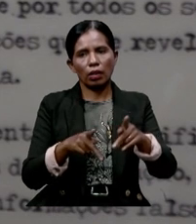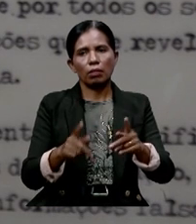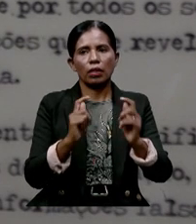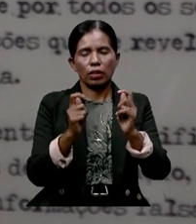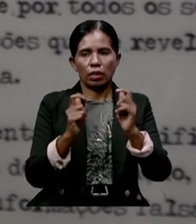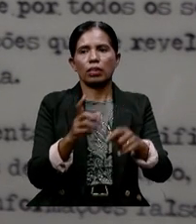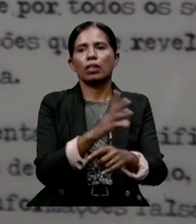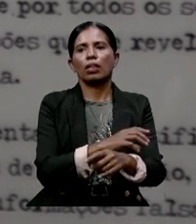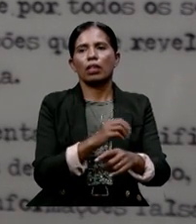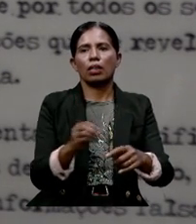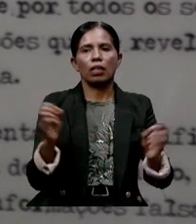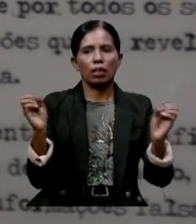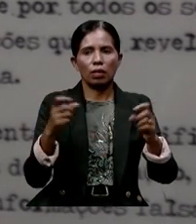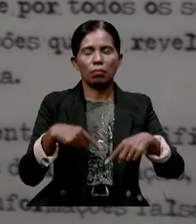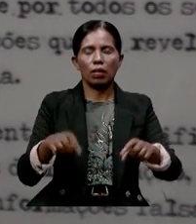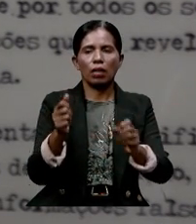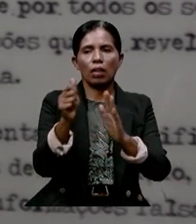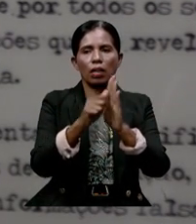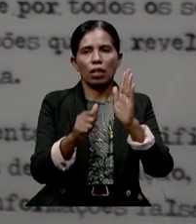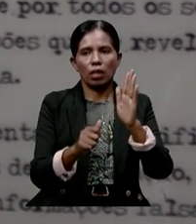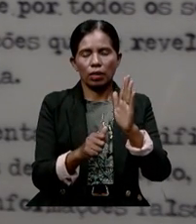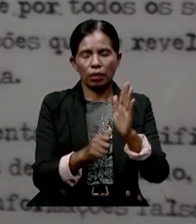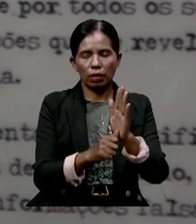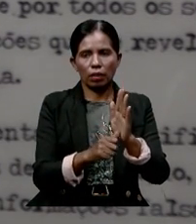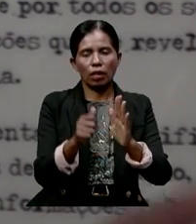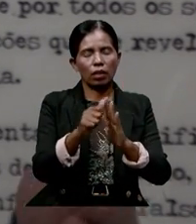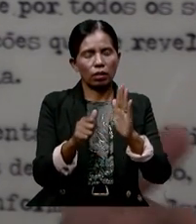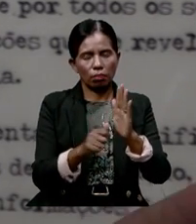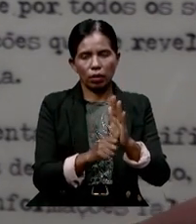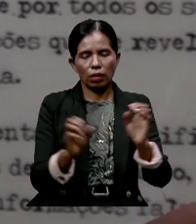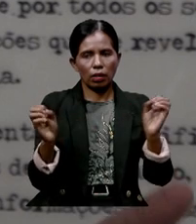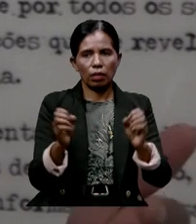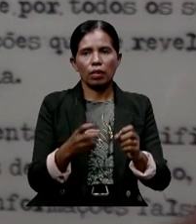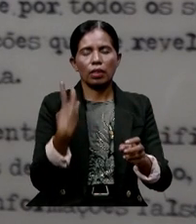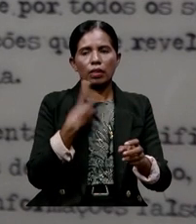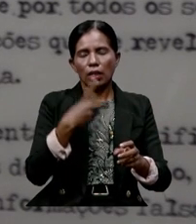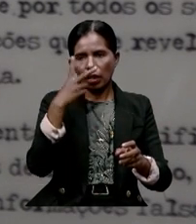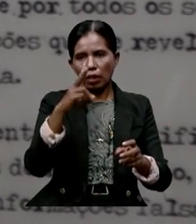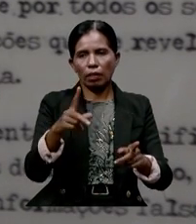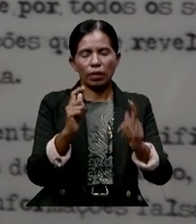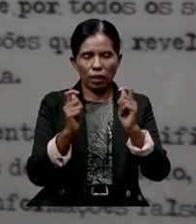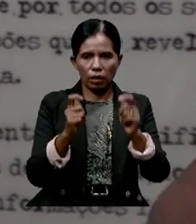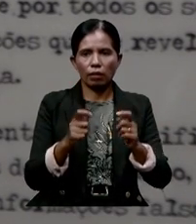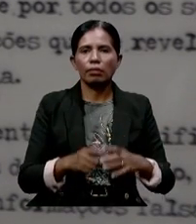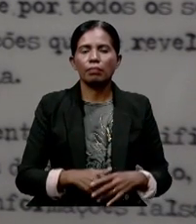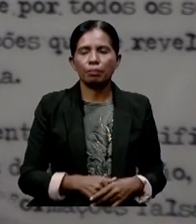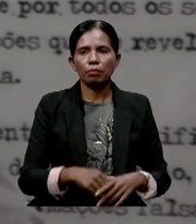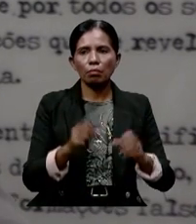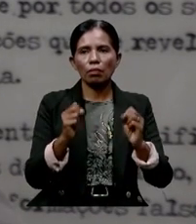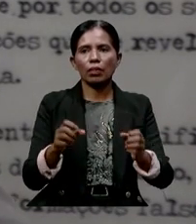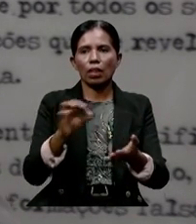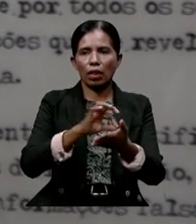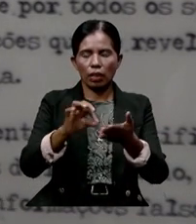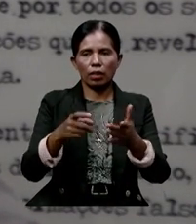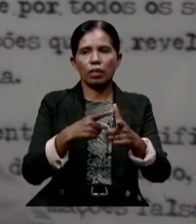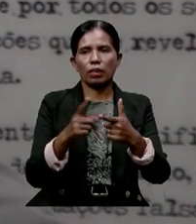de laba halo azena, halte azenamento labane, entai ta hare toksir nebe ke teste de ne, bele anota te fale